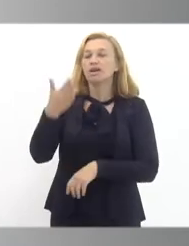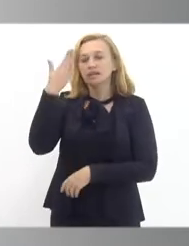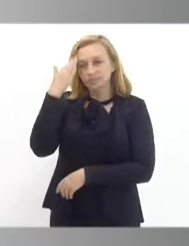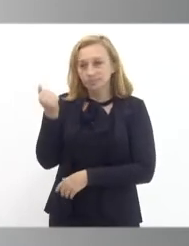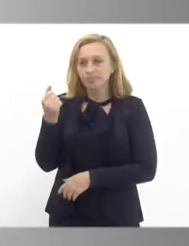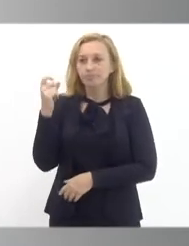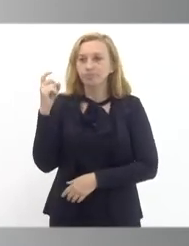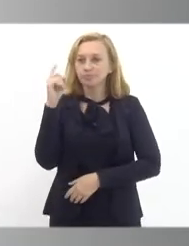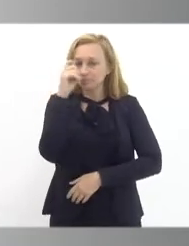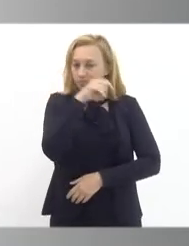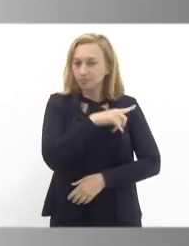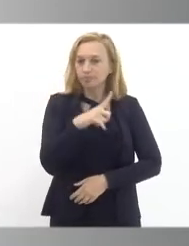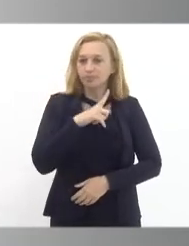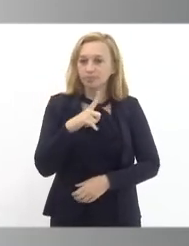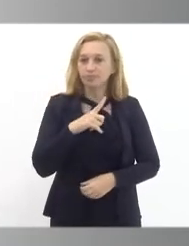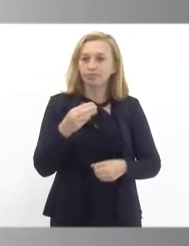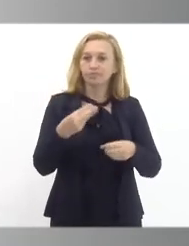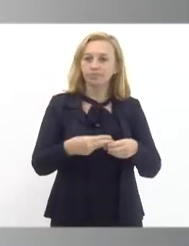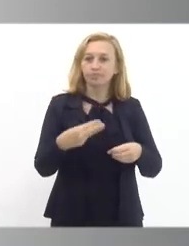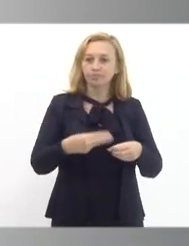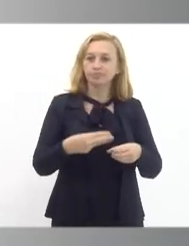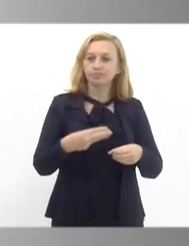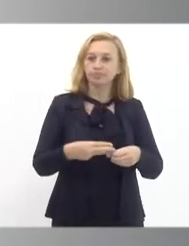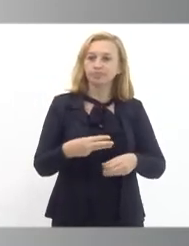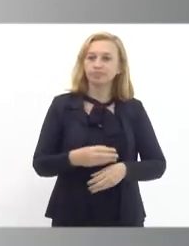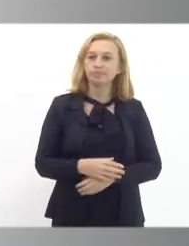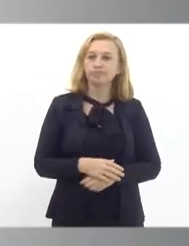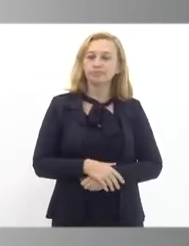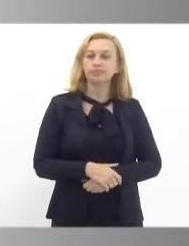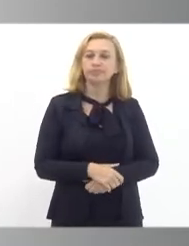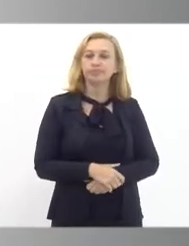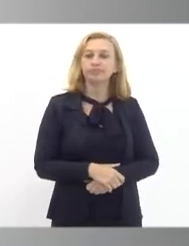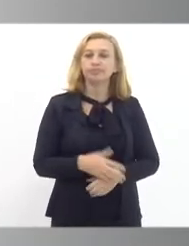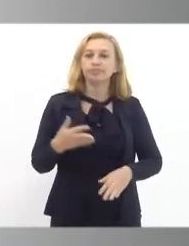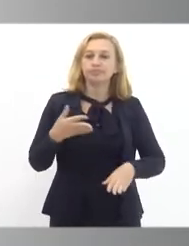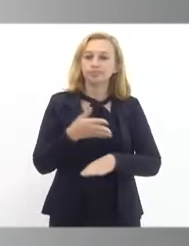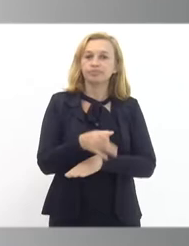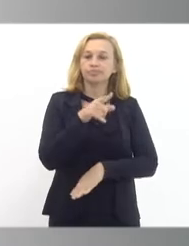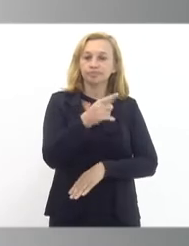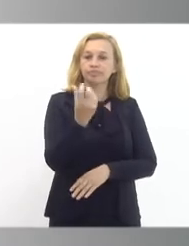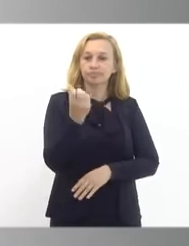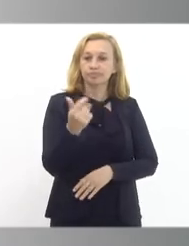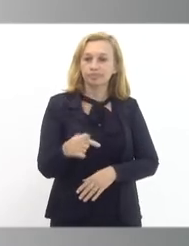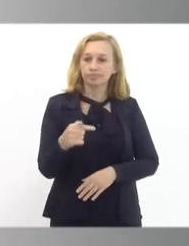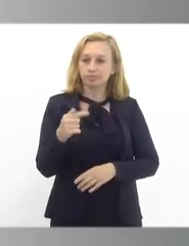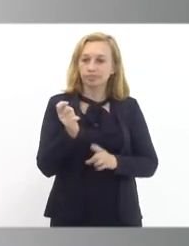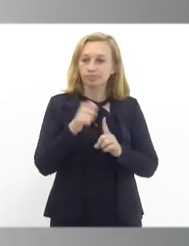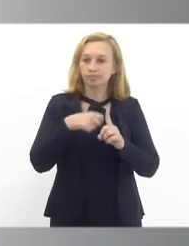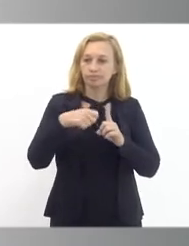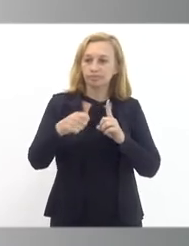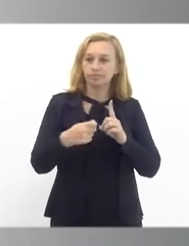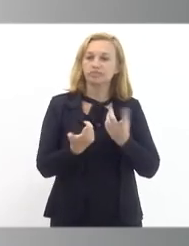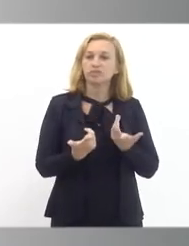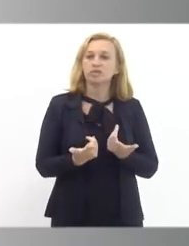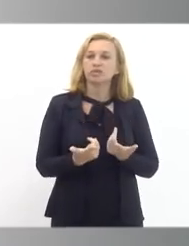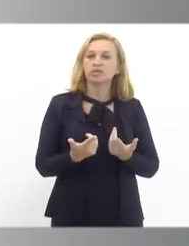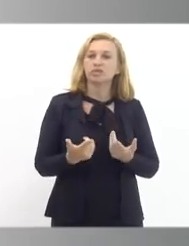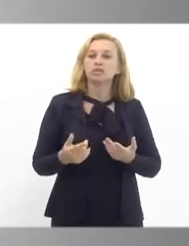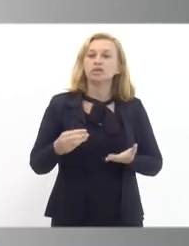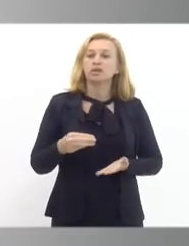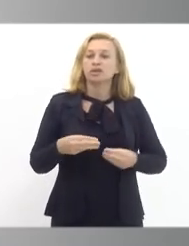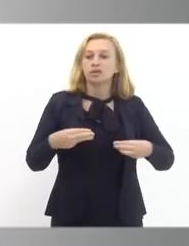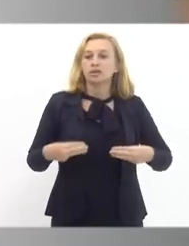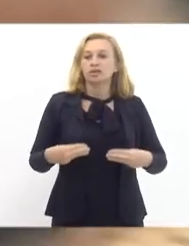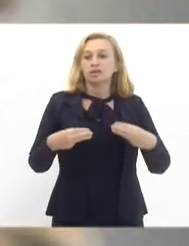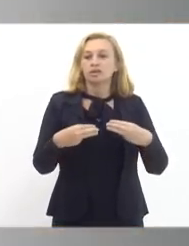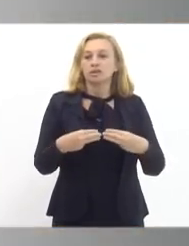de uma área tão importante quanto aquela. Nós chegamos lá 7 meses com a missão do secretário de Estado de